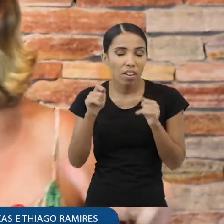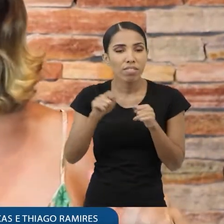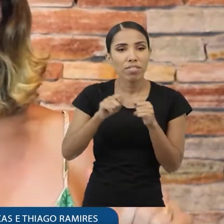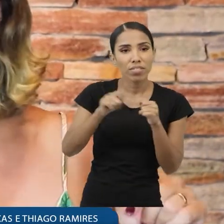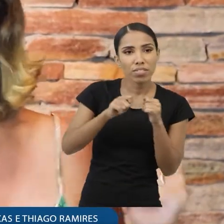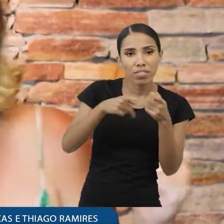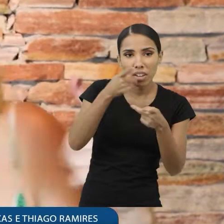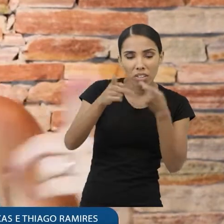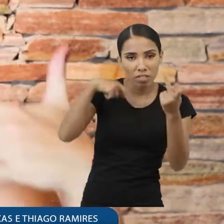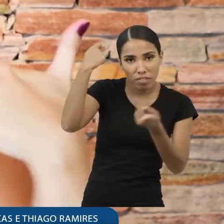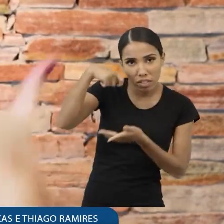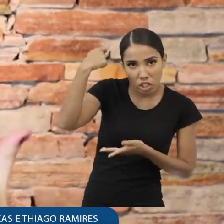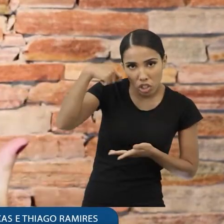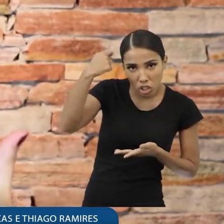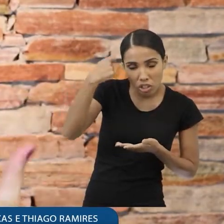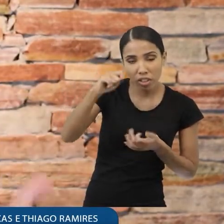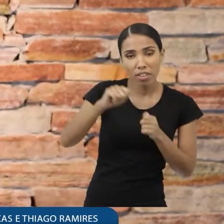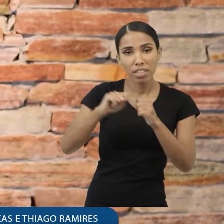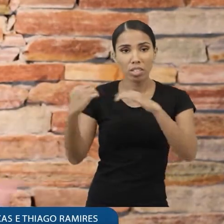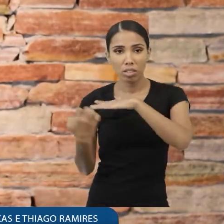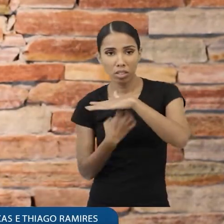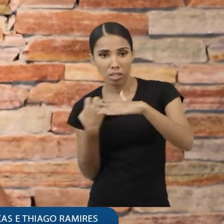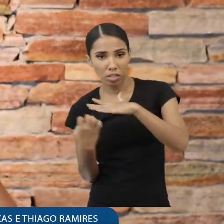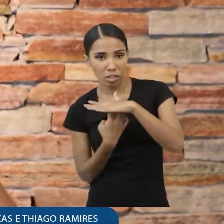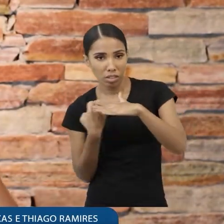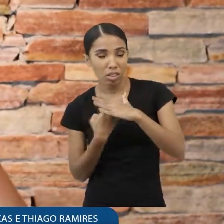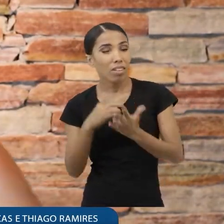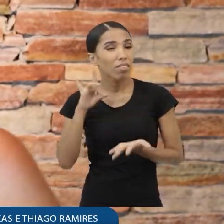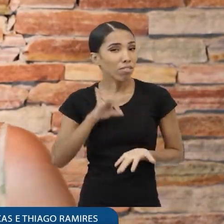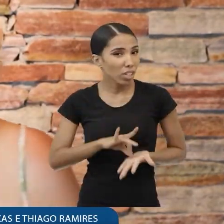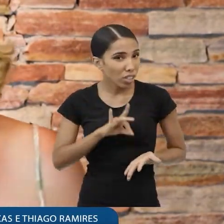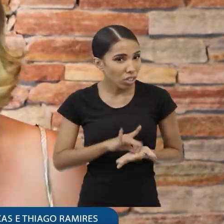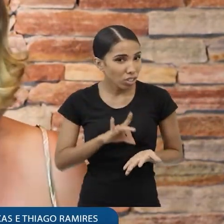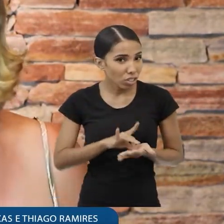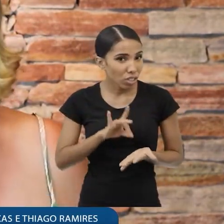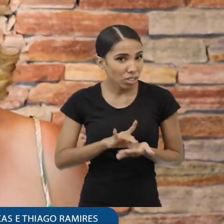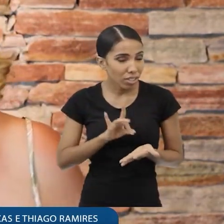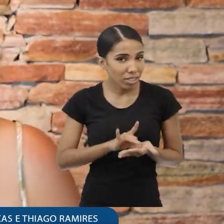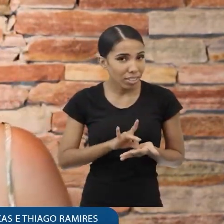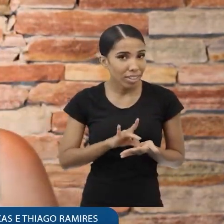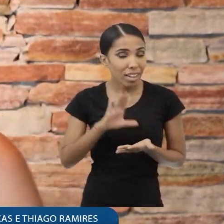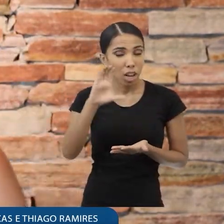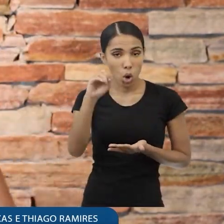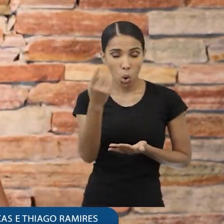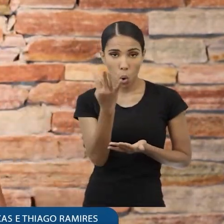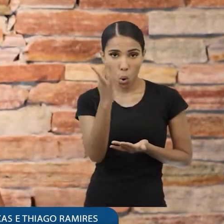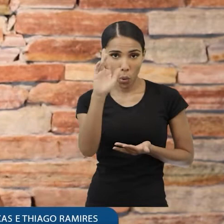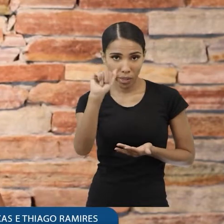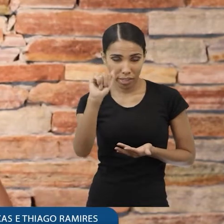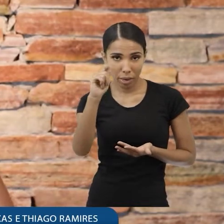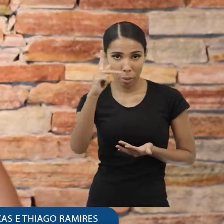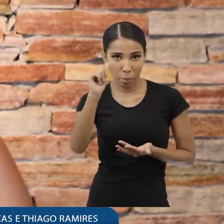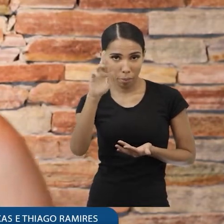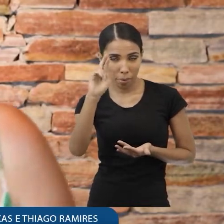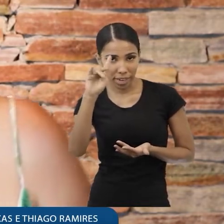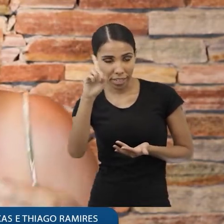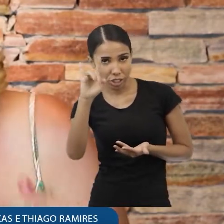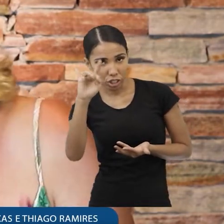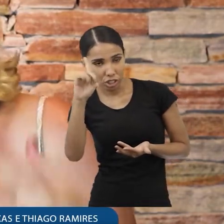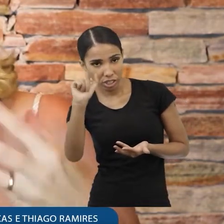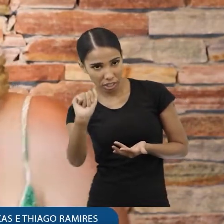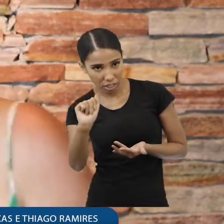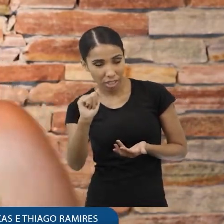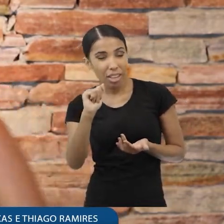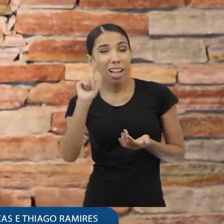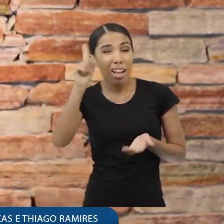espetáculo de teatro fazendo um vídeo para essa empresa. Na verdade, a contrapartida negocial, que é aquela que de